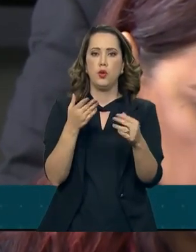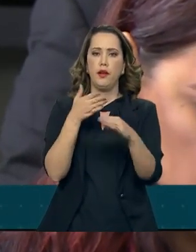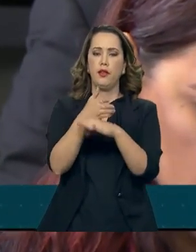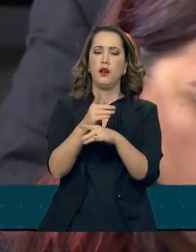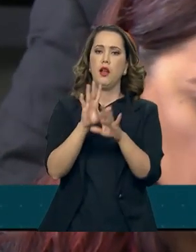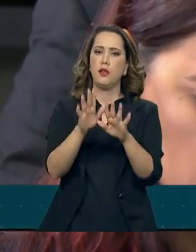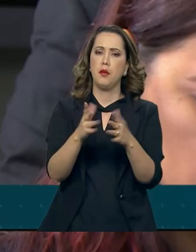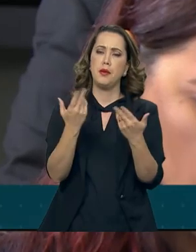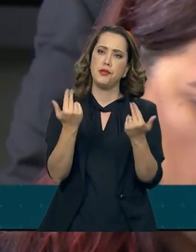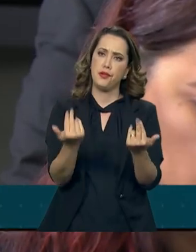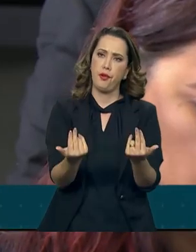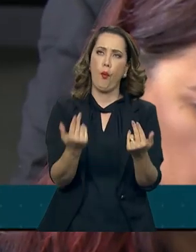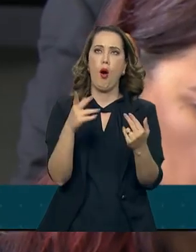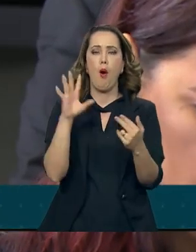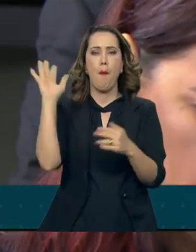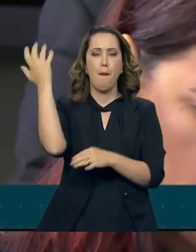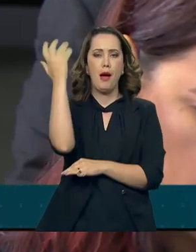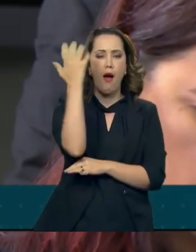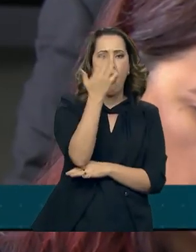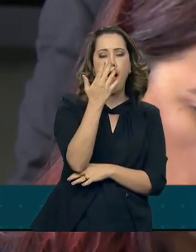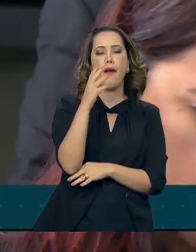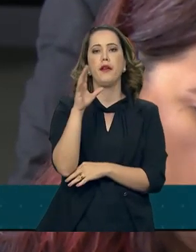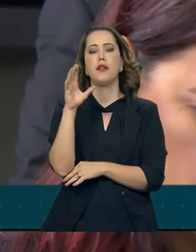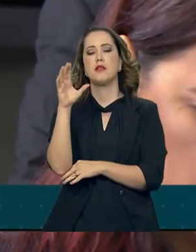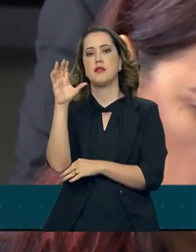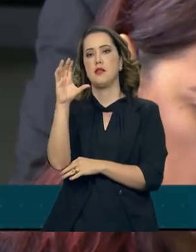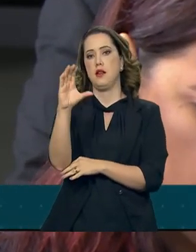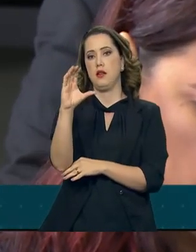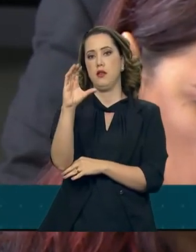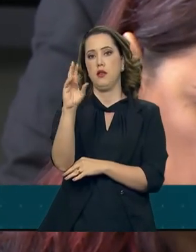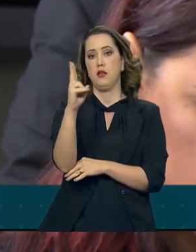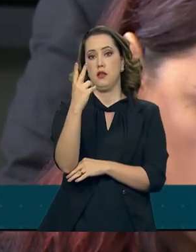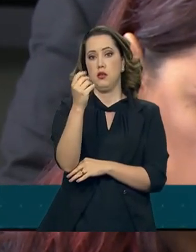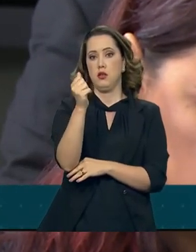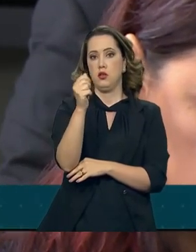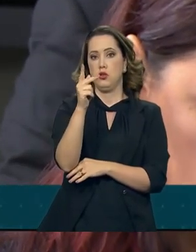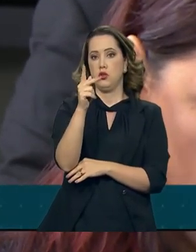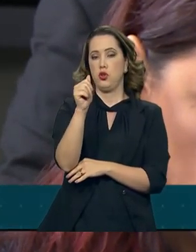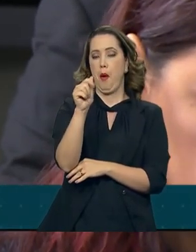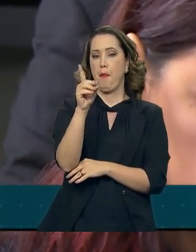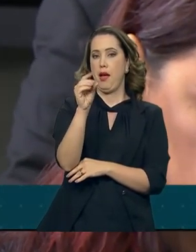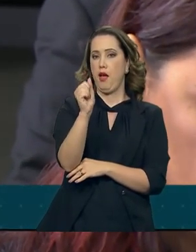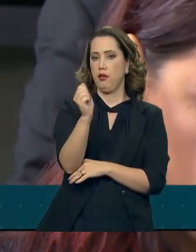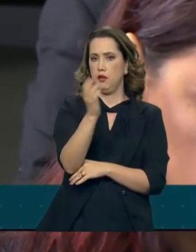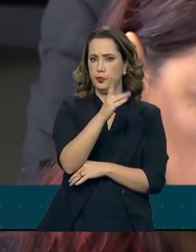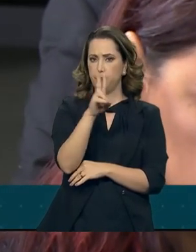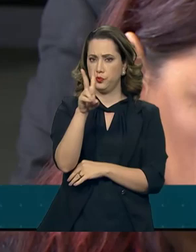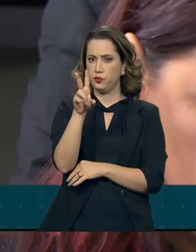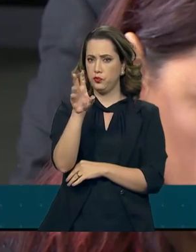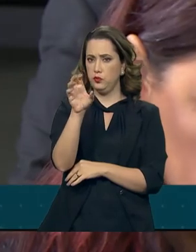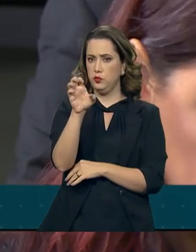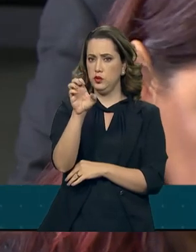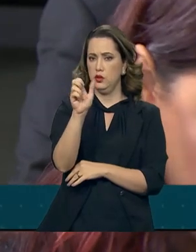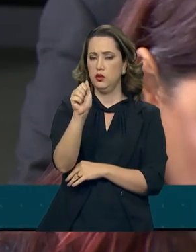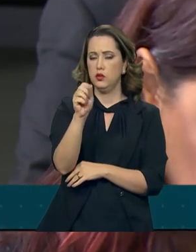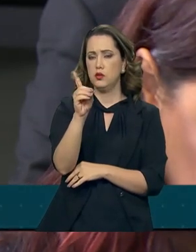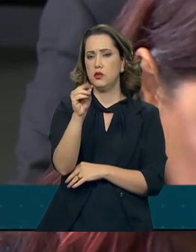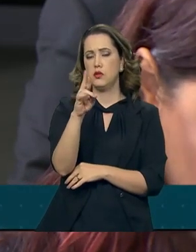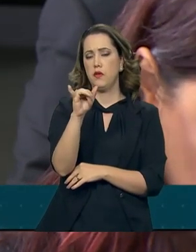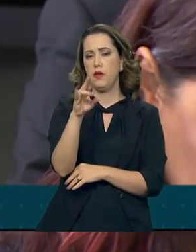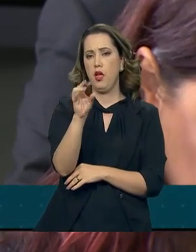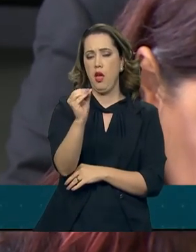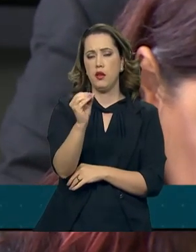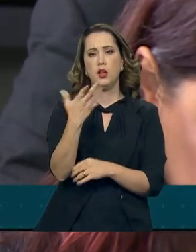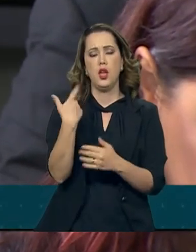exemplo parques como da chapada dos veadeiros é foram privatizados é não tem uma contradição aí no no